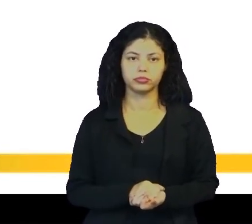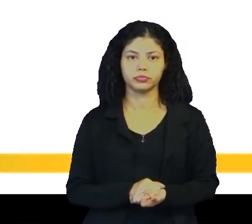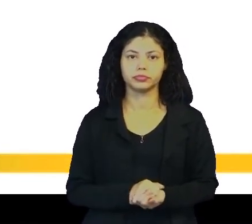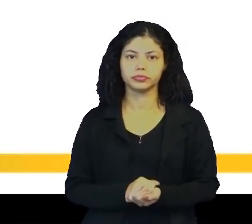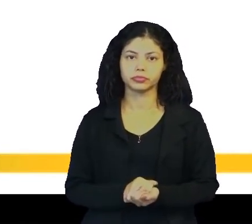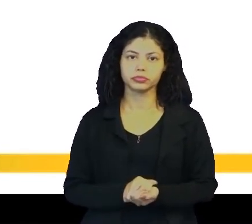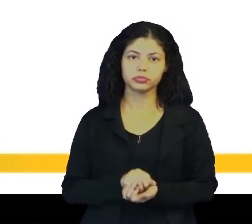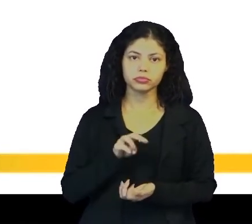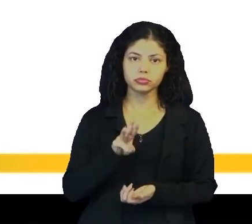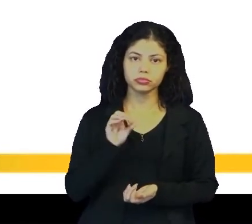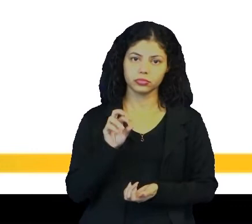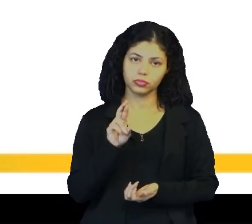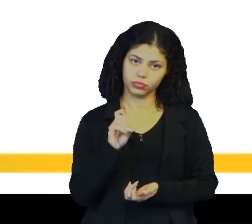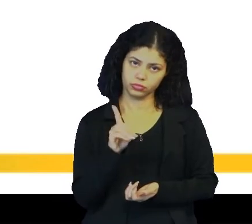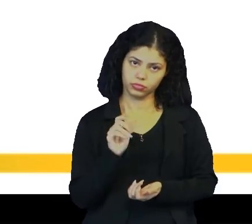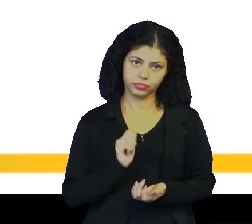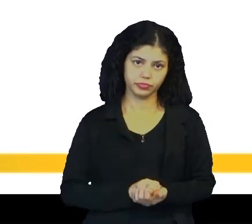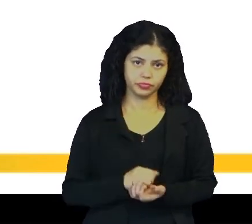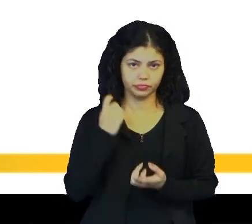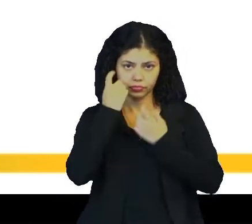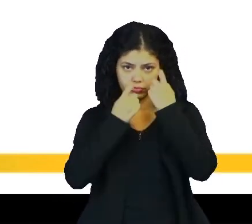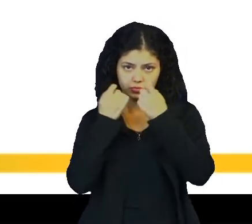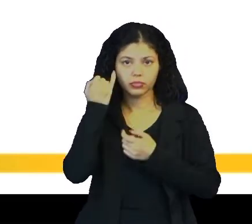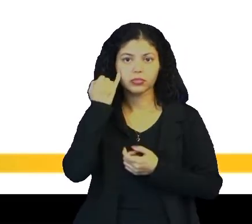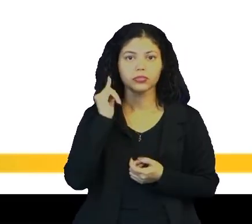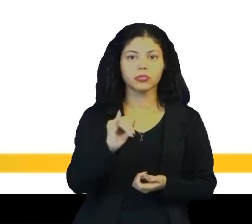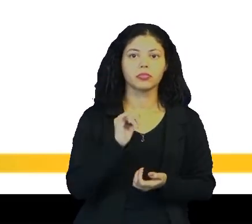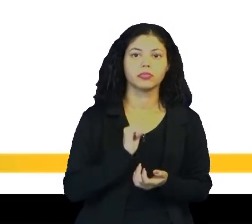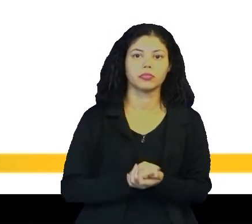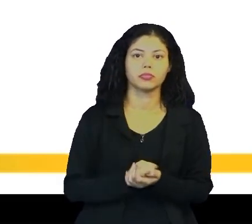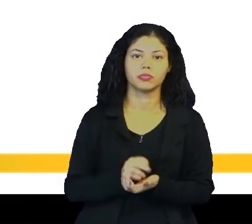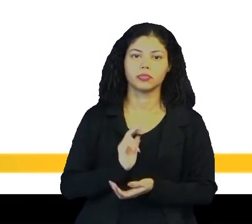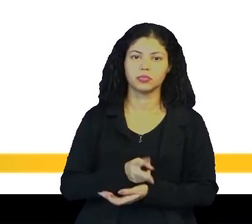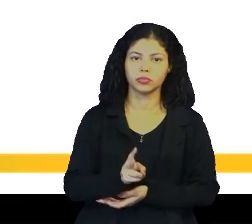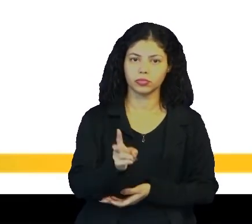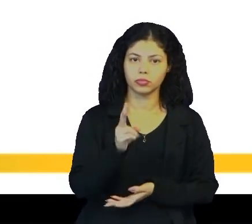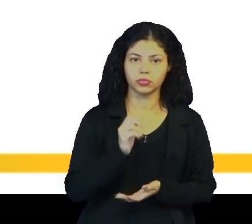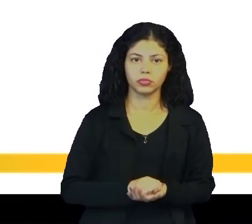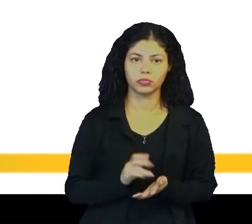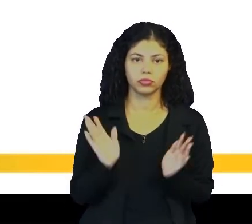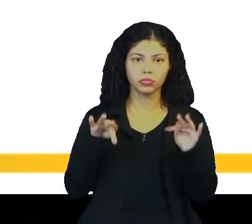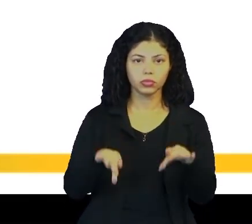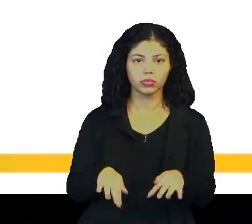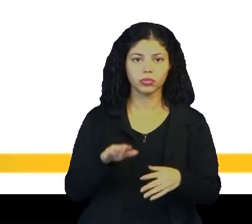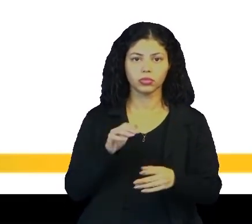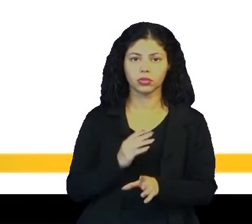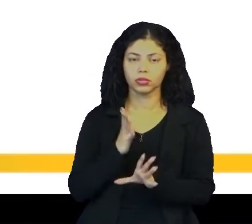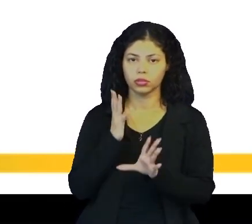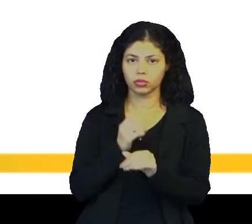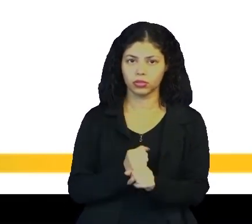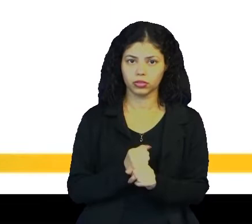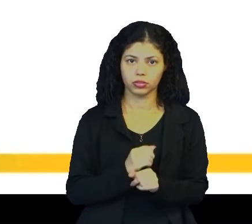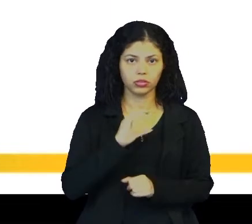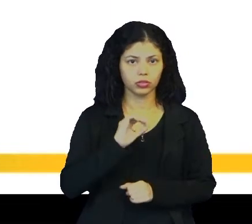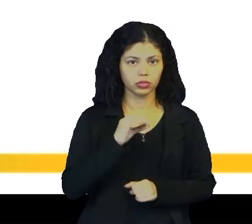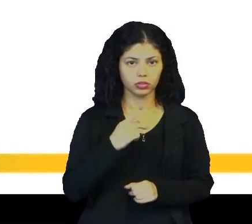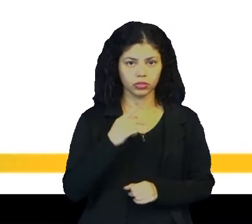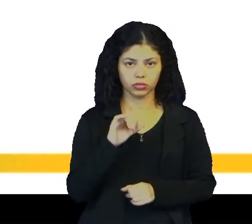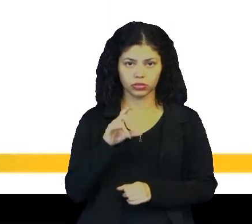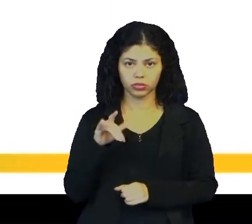As linking words, elas podem expressar ideias de continuação, conclusão,